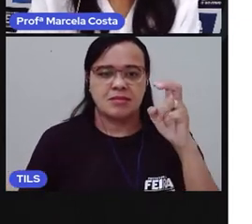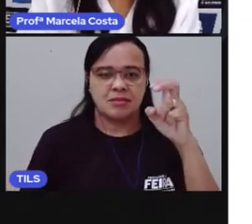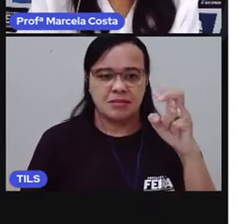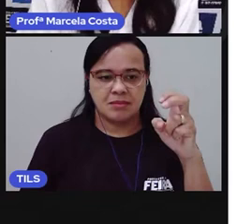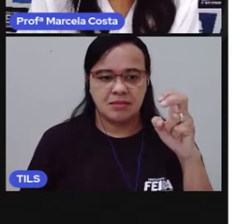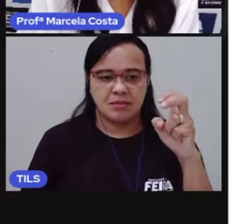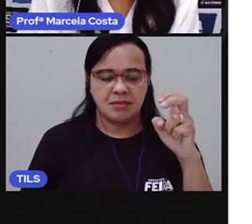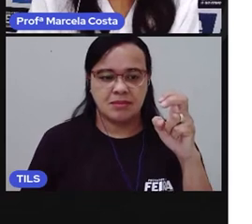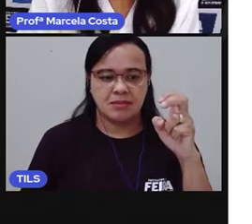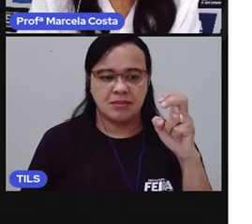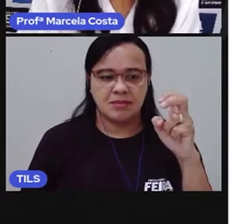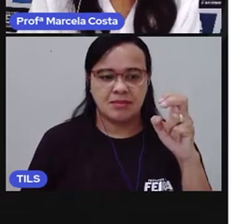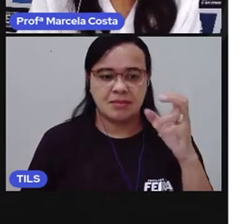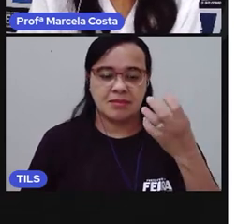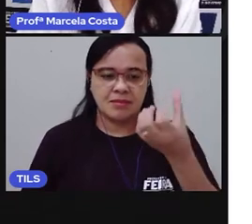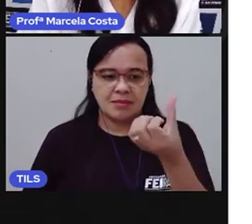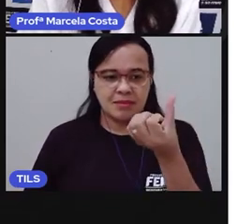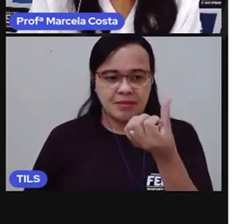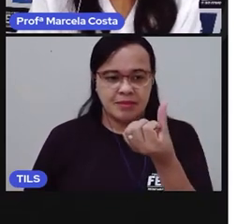Cinco.